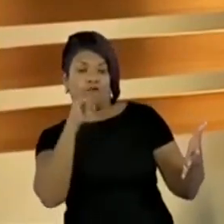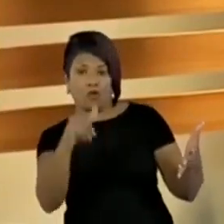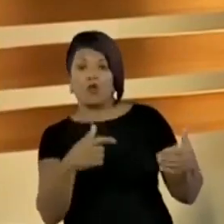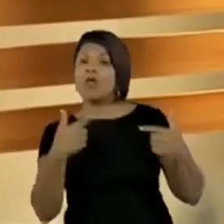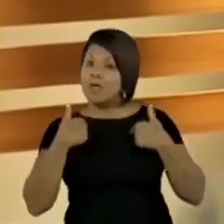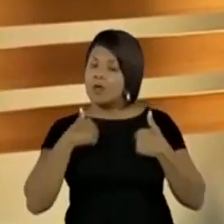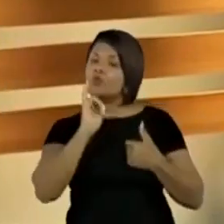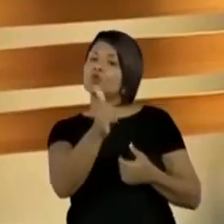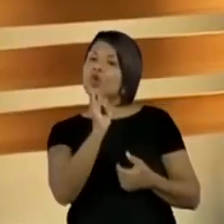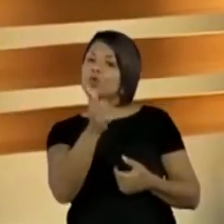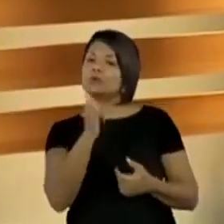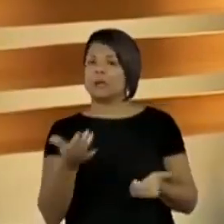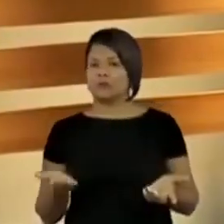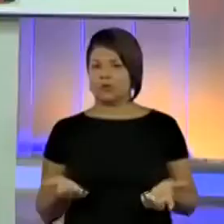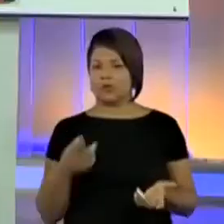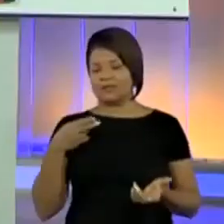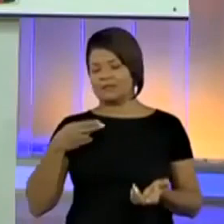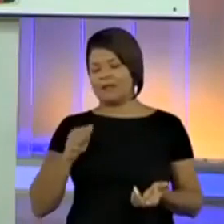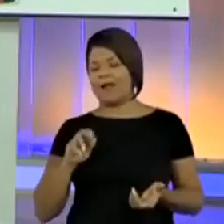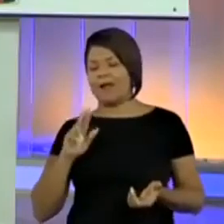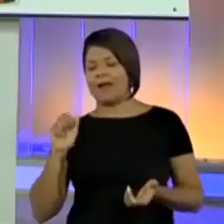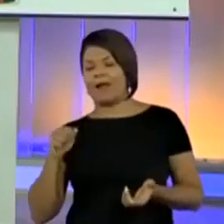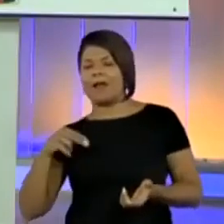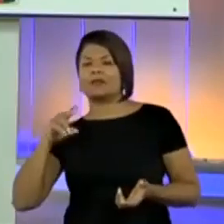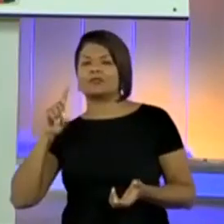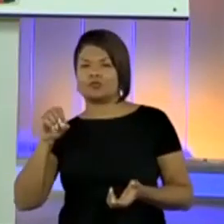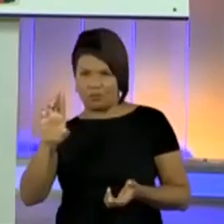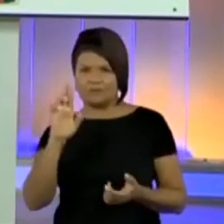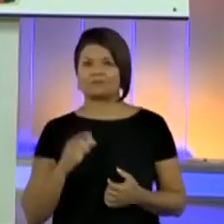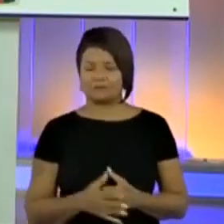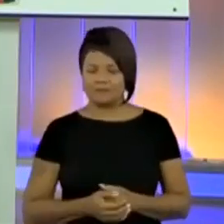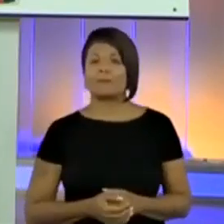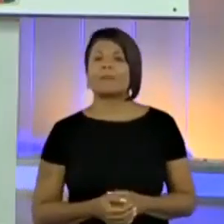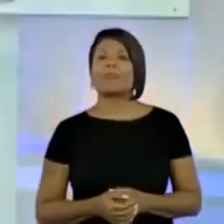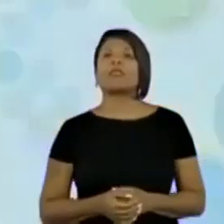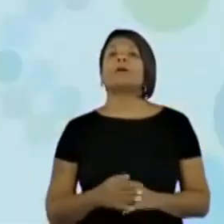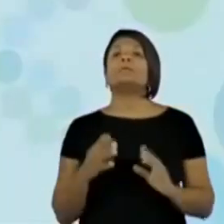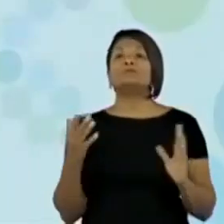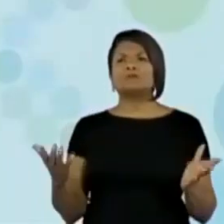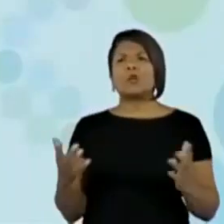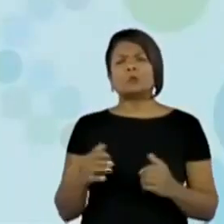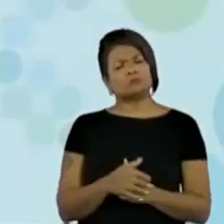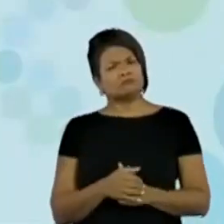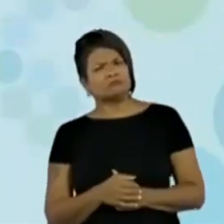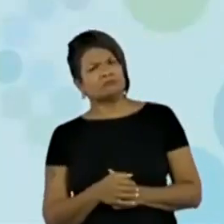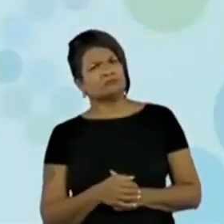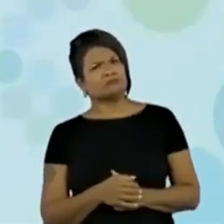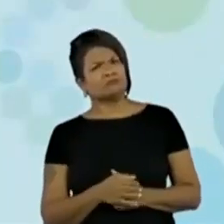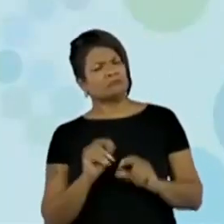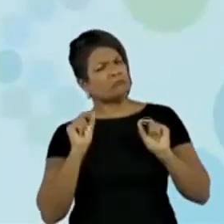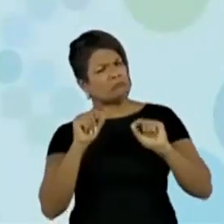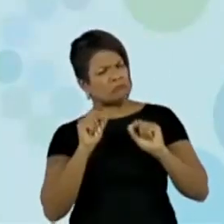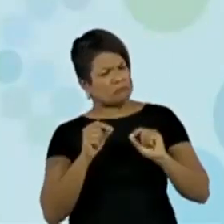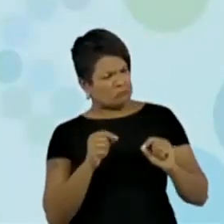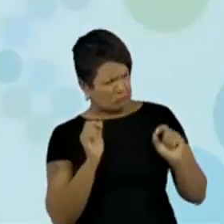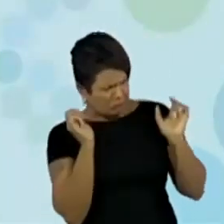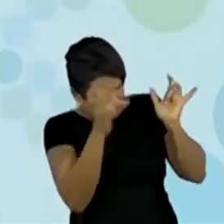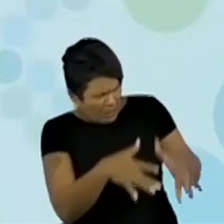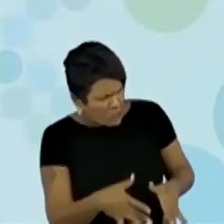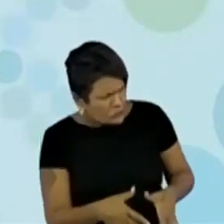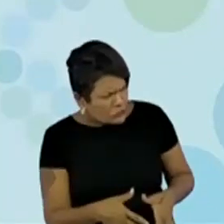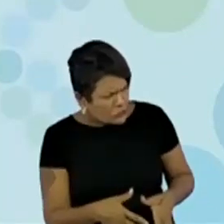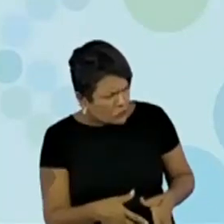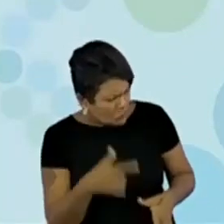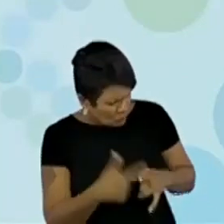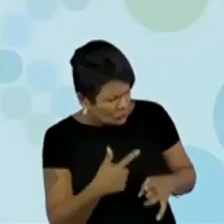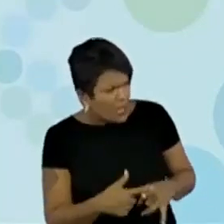estou contando. Tudo bem? Então, aqui, ó, que a deixe, por quê? Porque lhe digo que